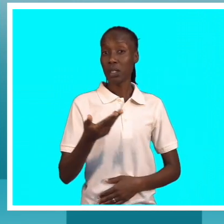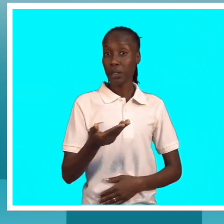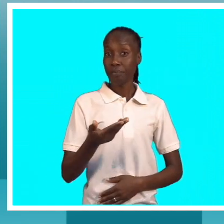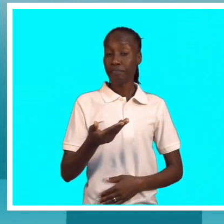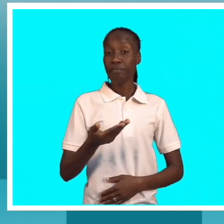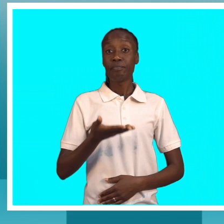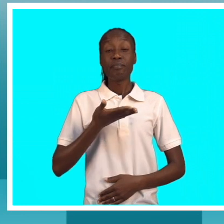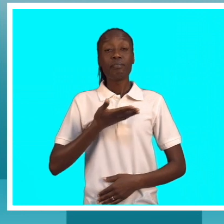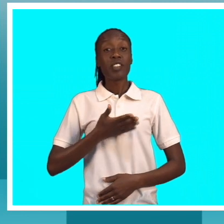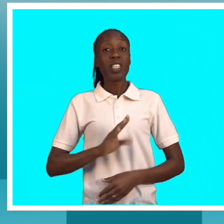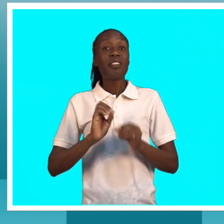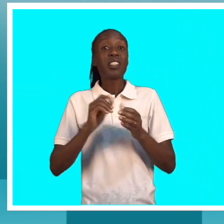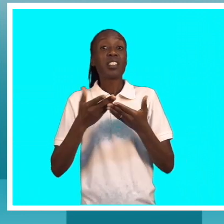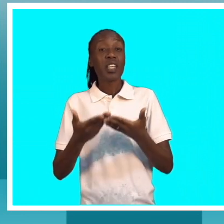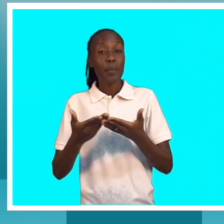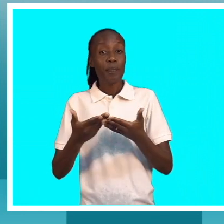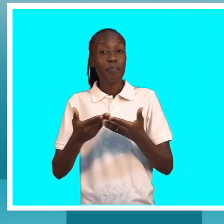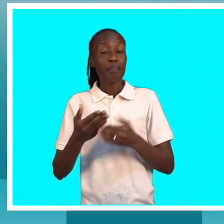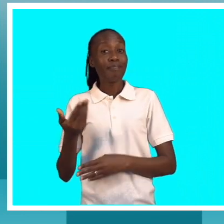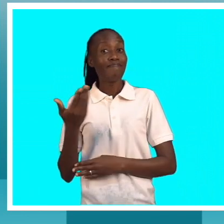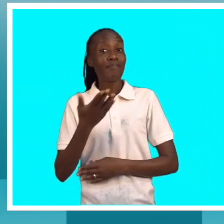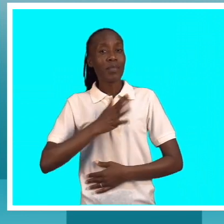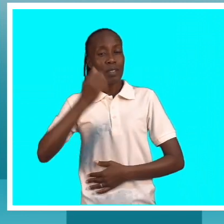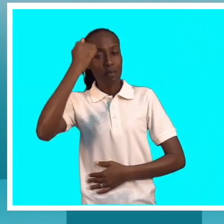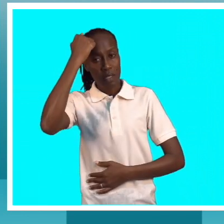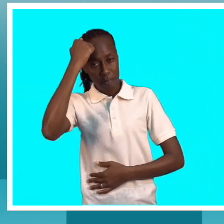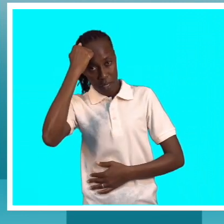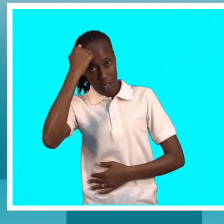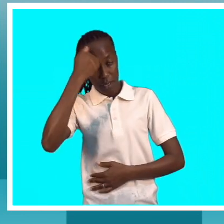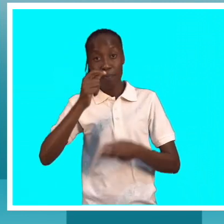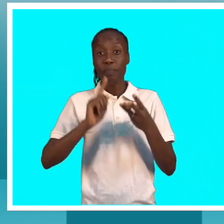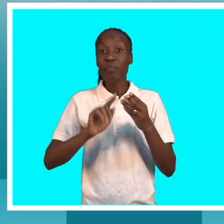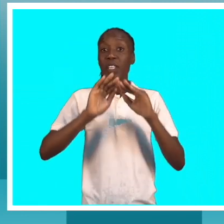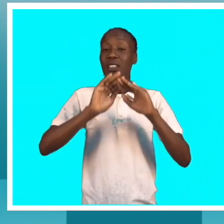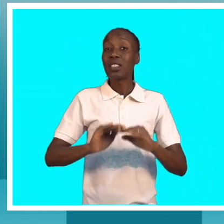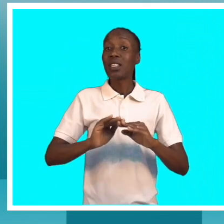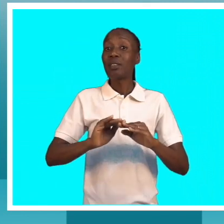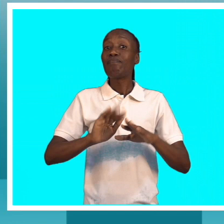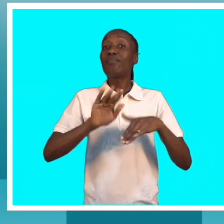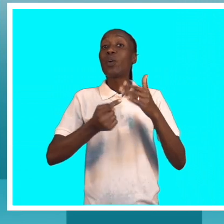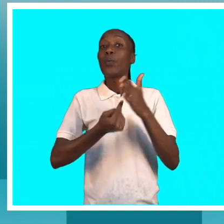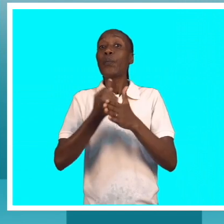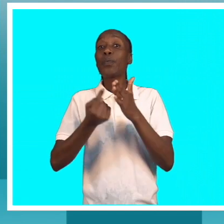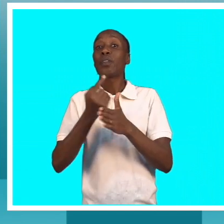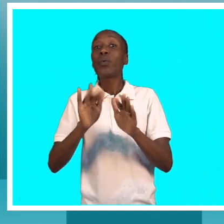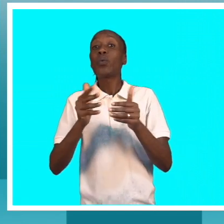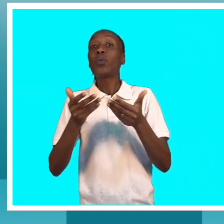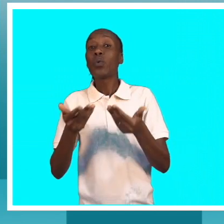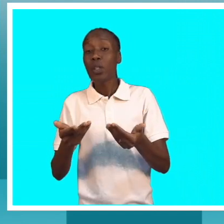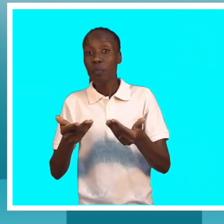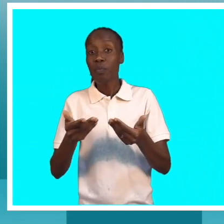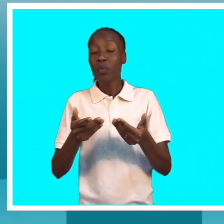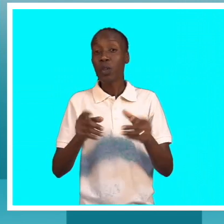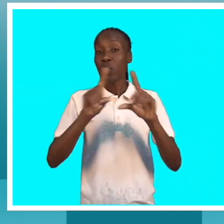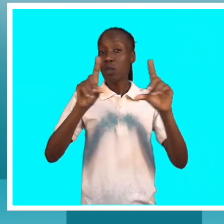no livro procuram ir para trás disso, procuram saber o que está por